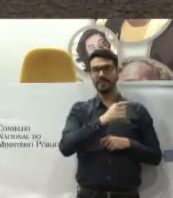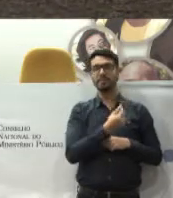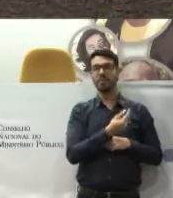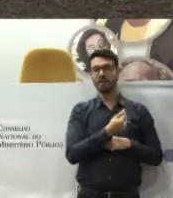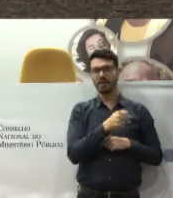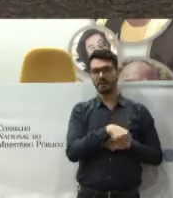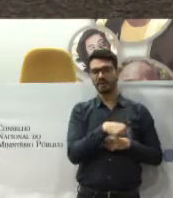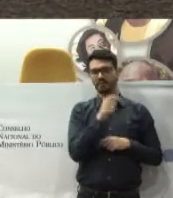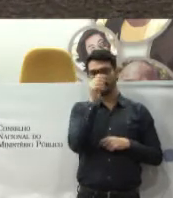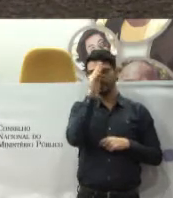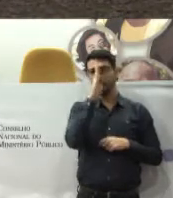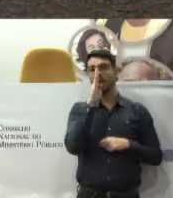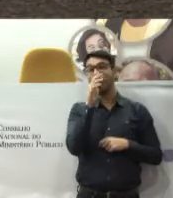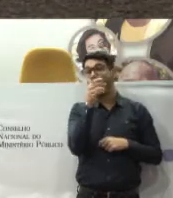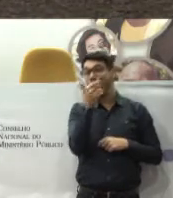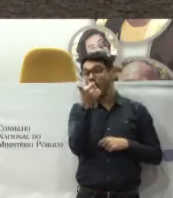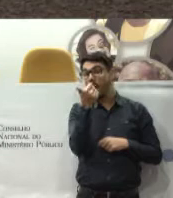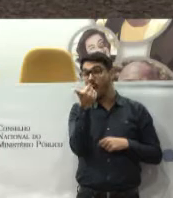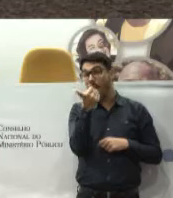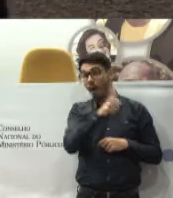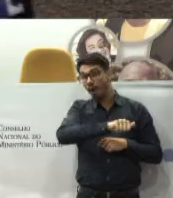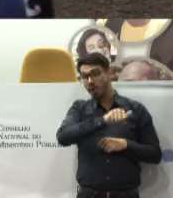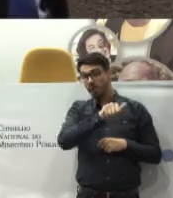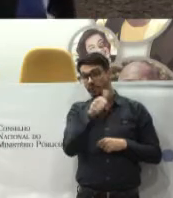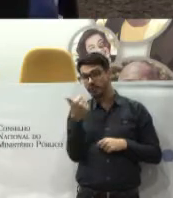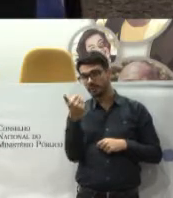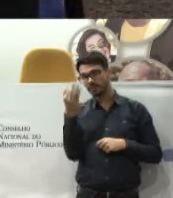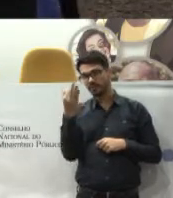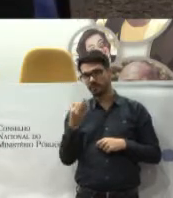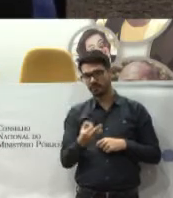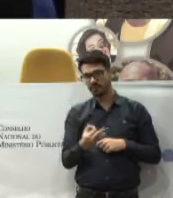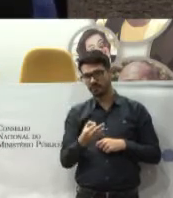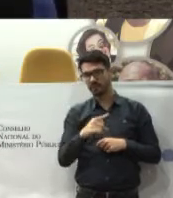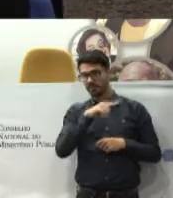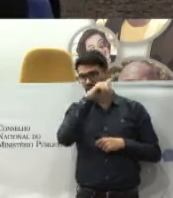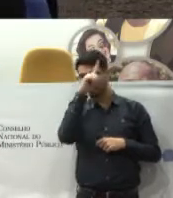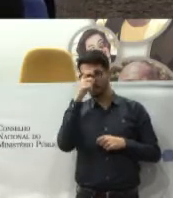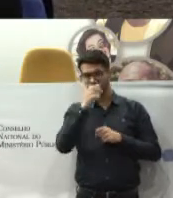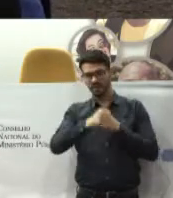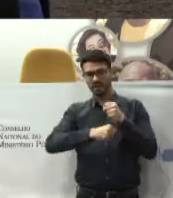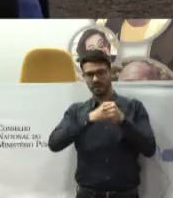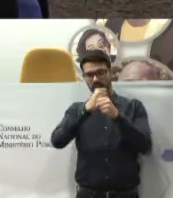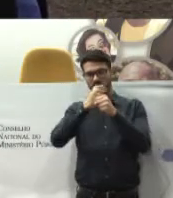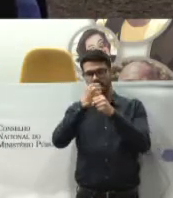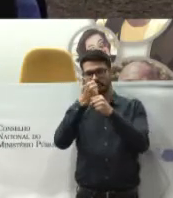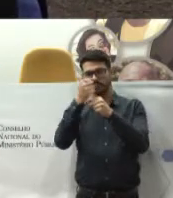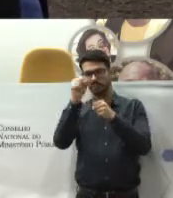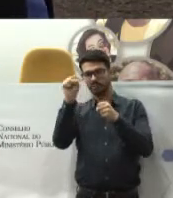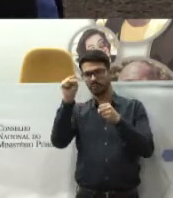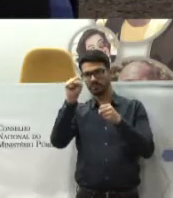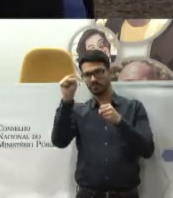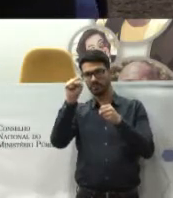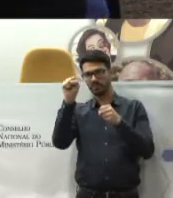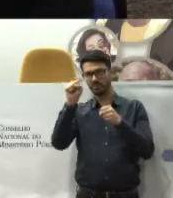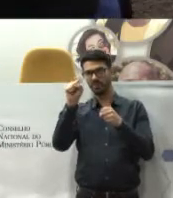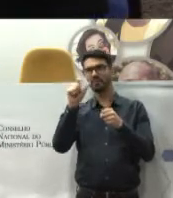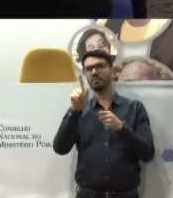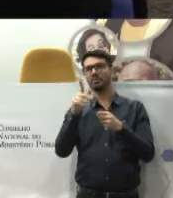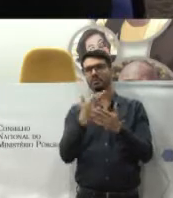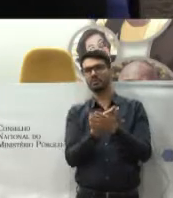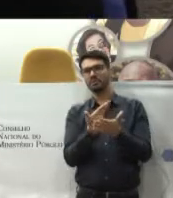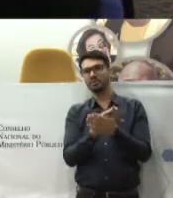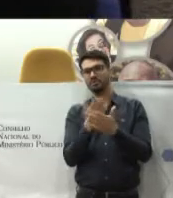monetária. 11% acima da inflação. Depois, em 2018, que até agora, nós temos um estudo